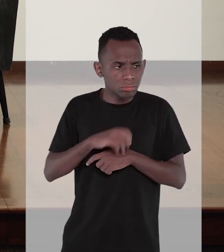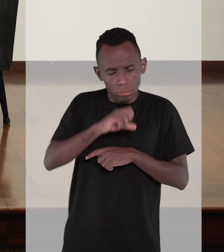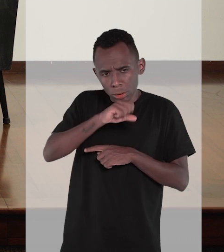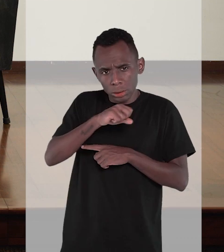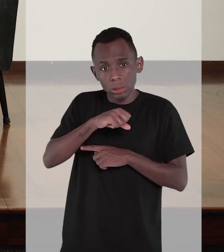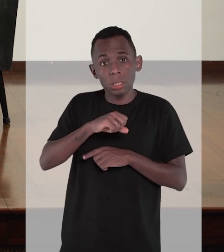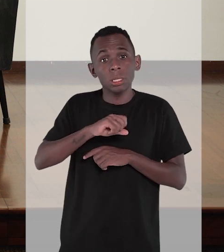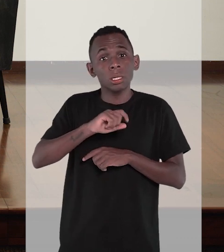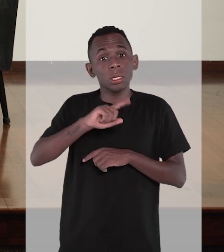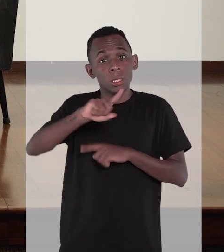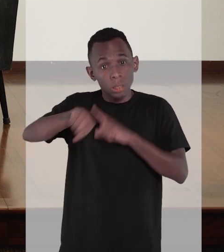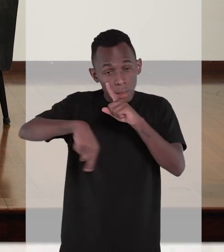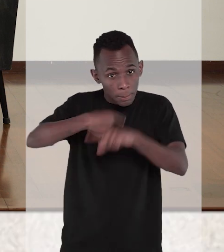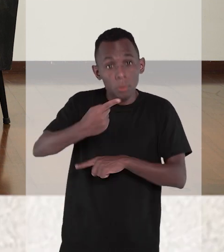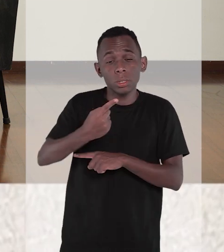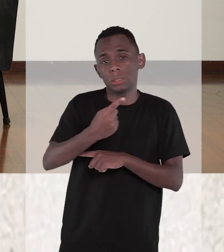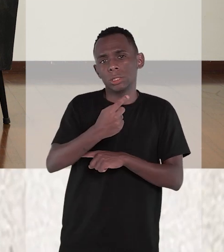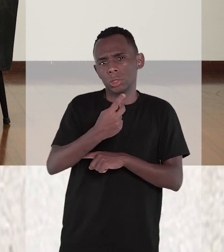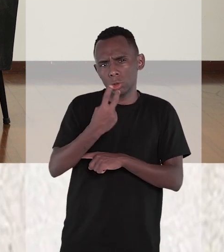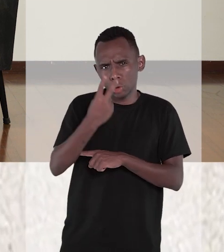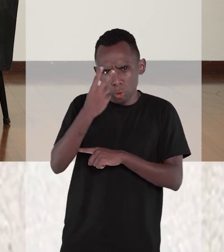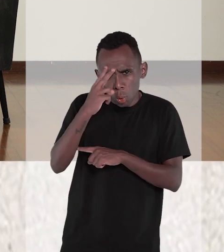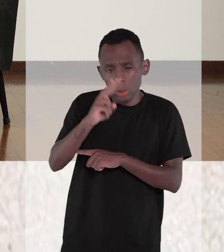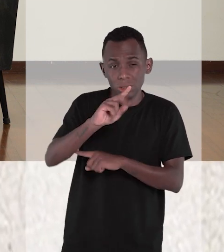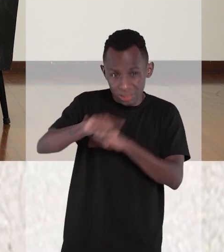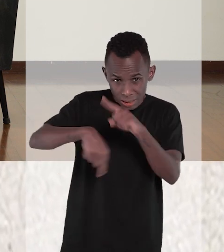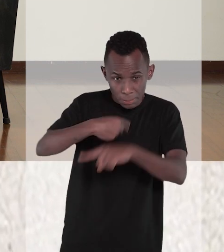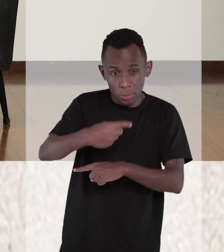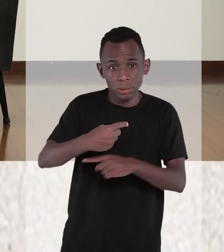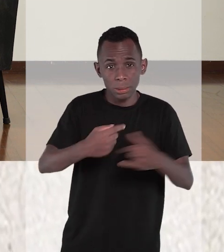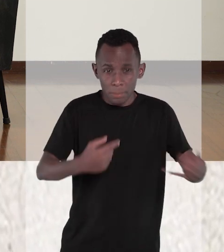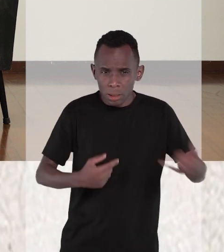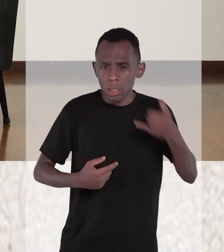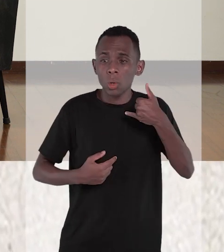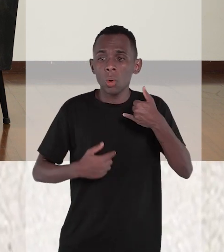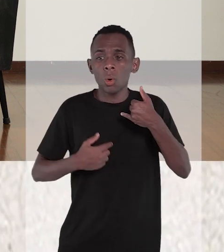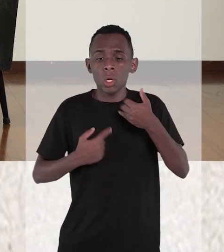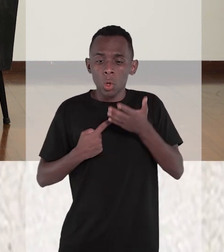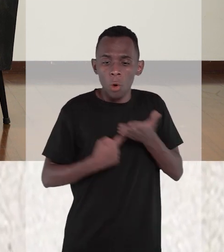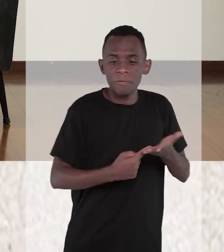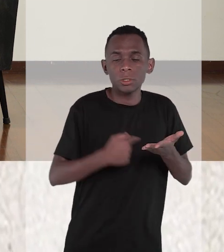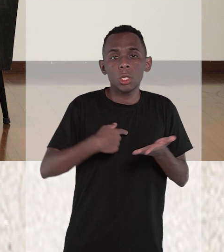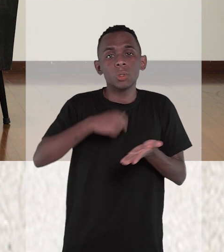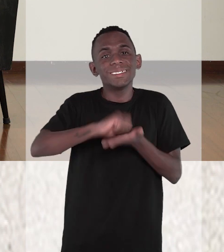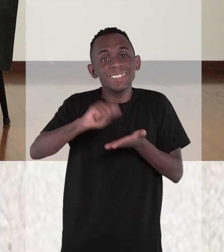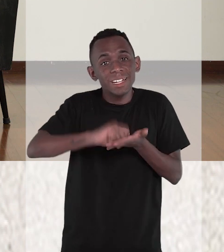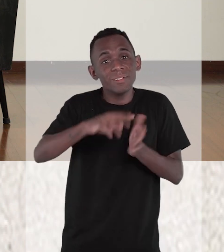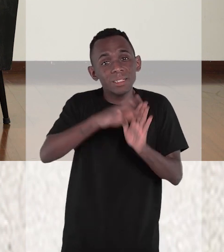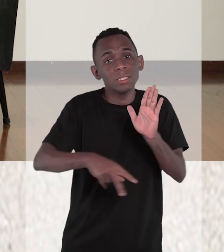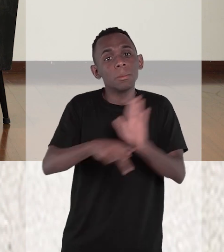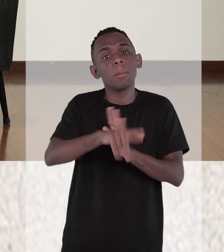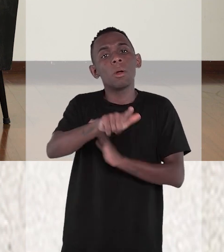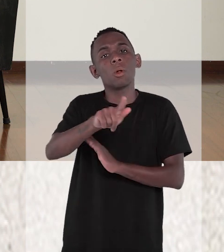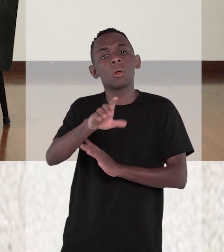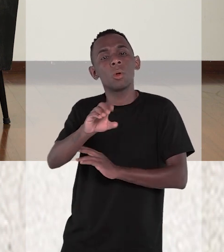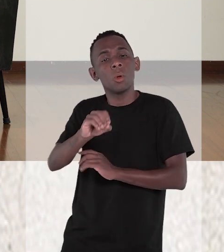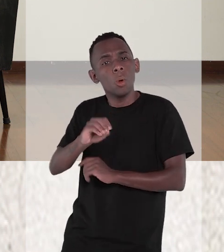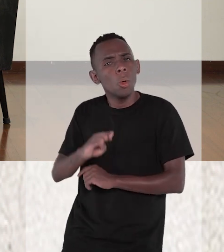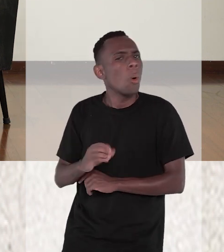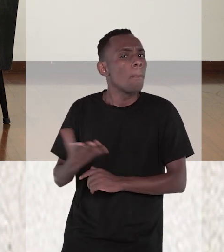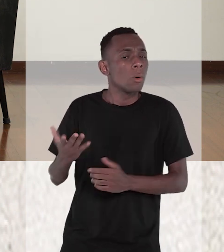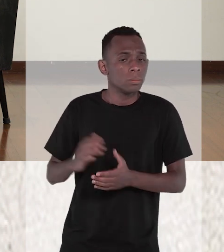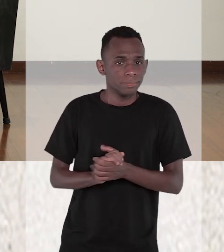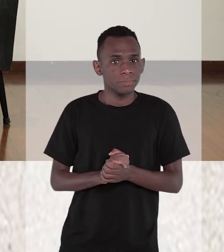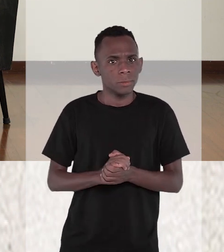Aí ele ficou assim, e 2 dias depois ele me ligou e me fez o convite para escrever para o Globo. Eu falei, caramba, o que foi que eu fiz para dar a impressão a ele